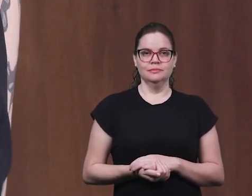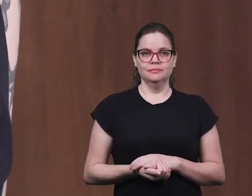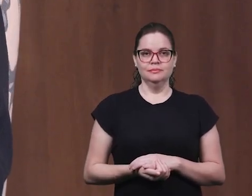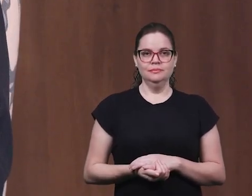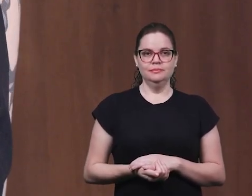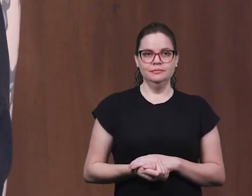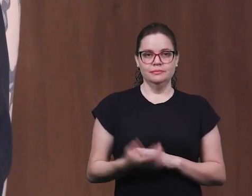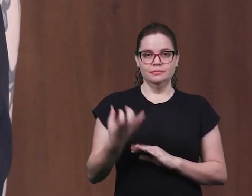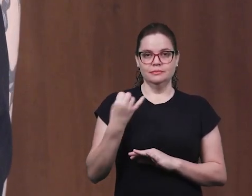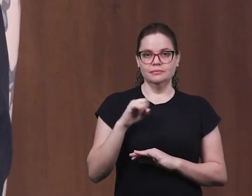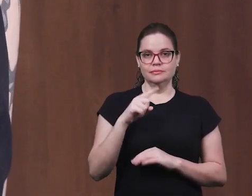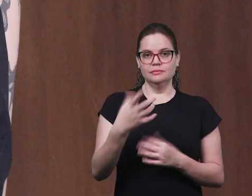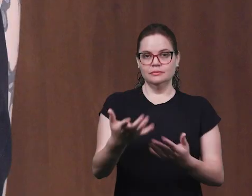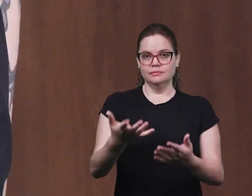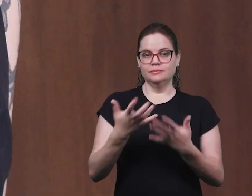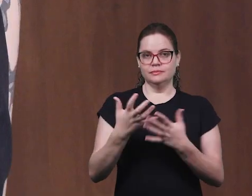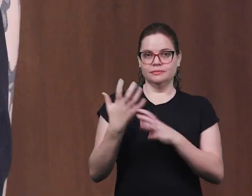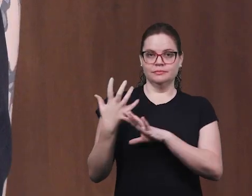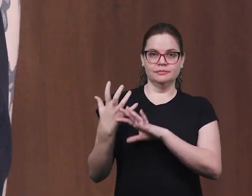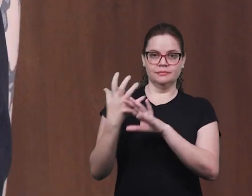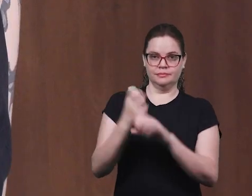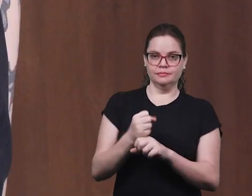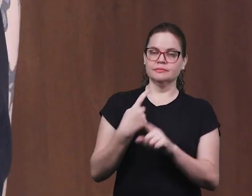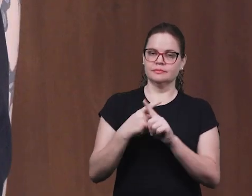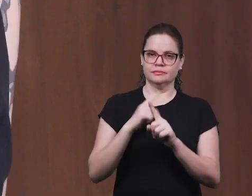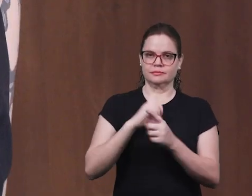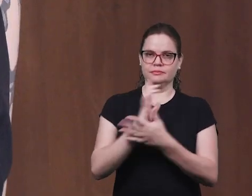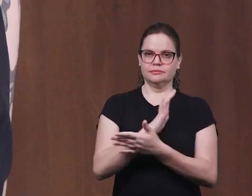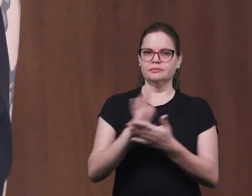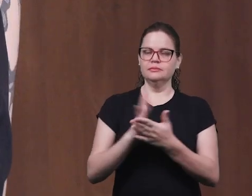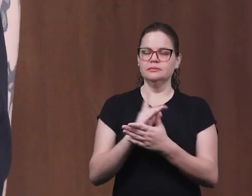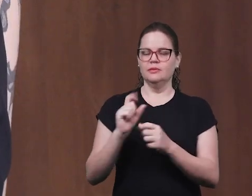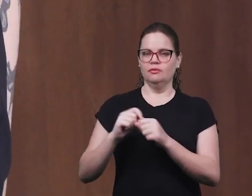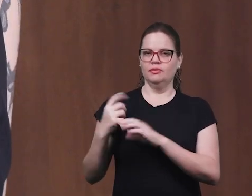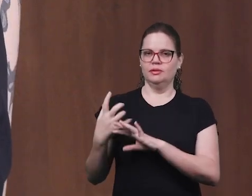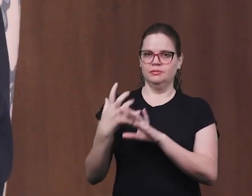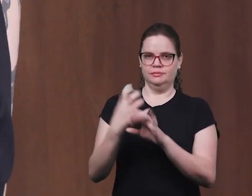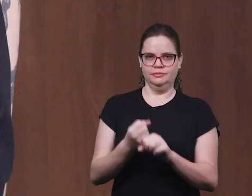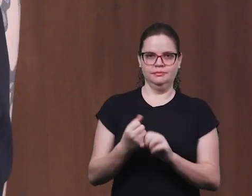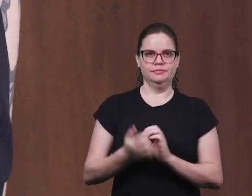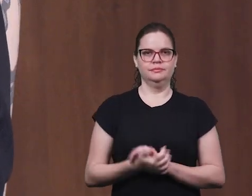Se quiser contar, que muitos fazem essa conta,